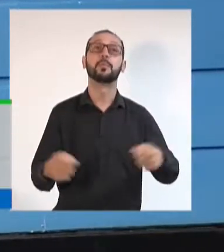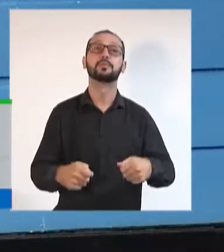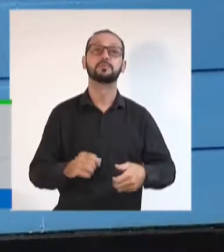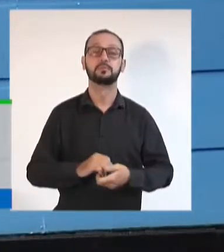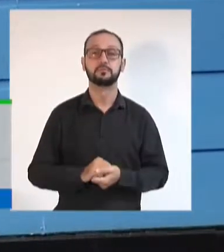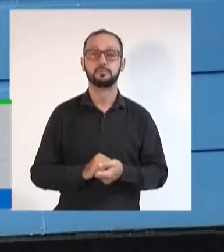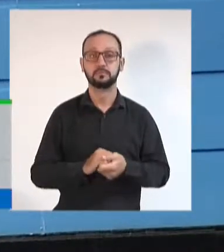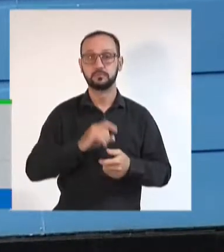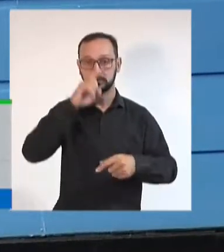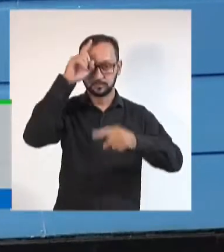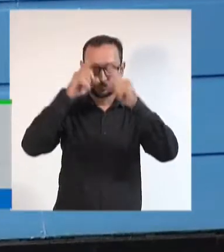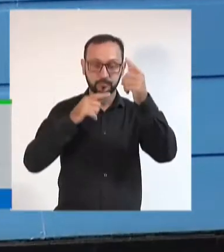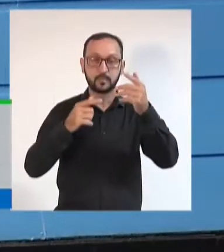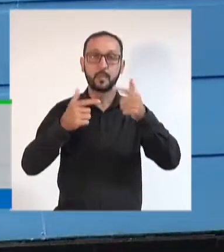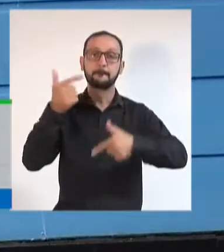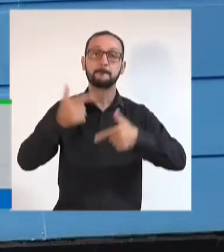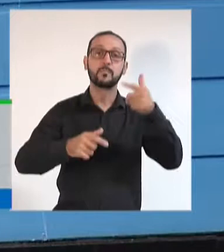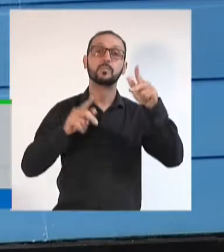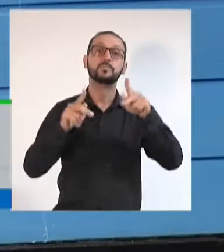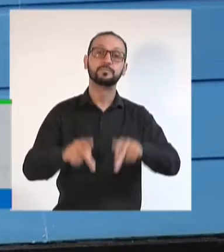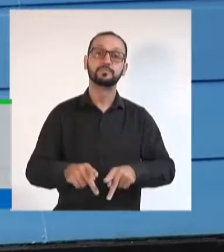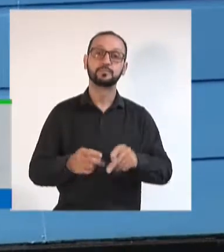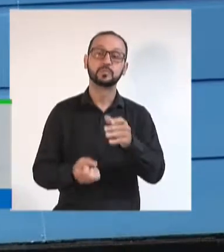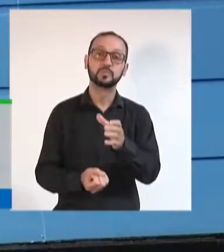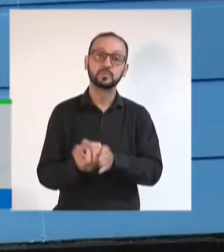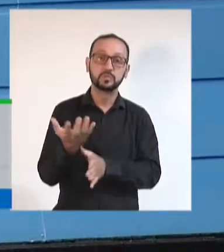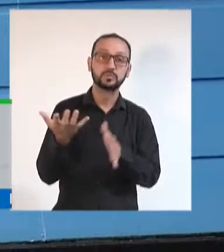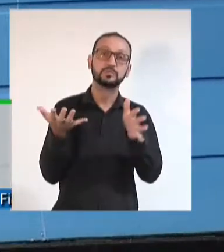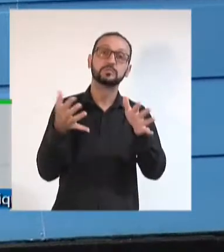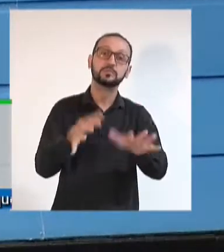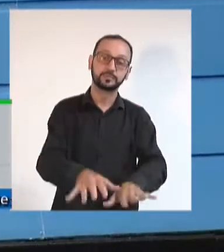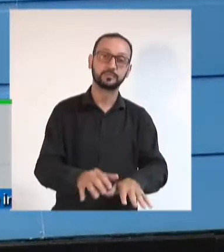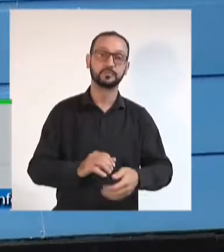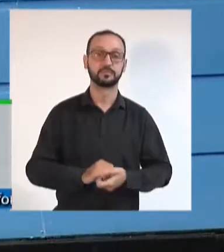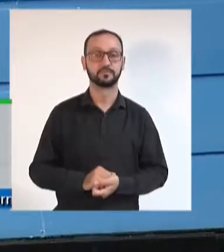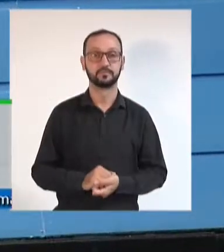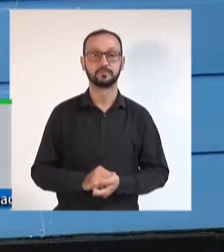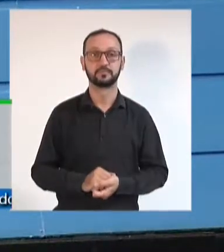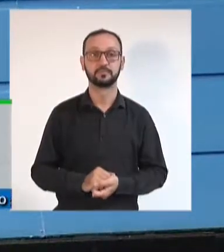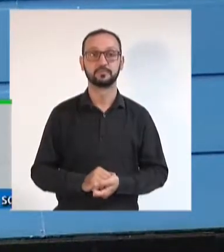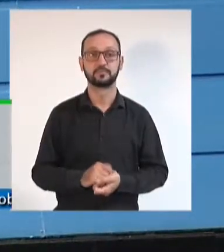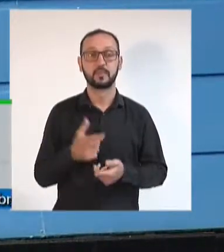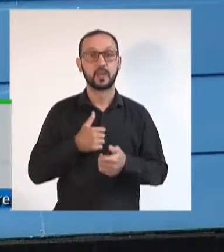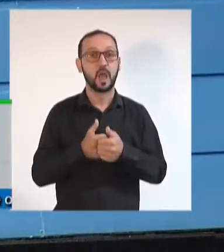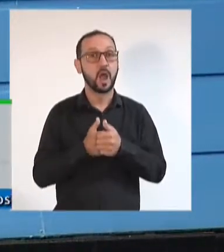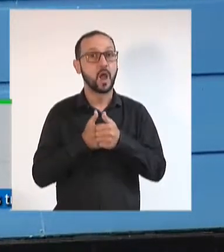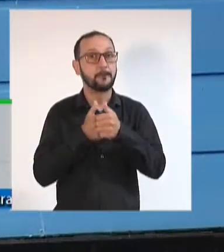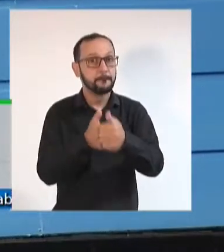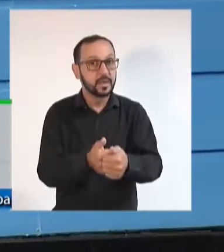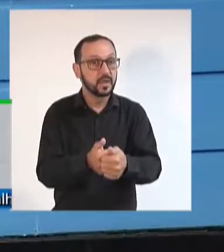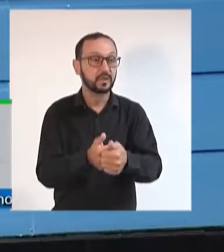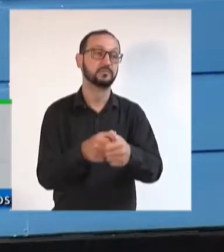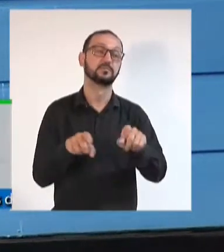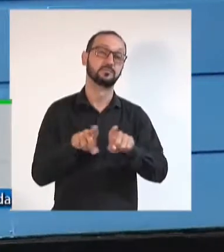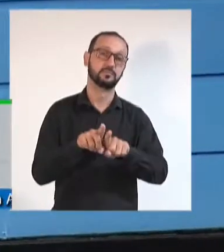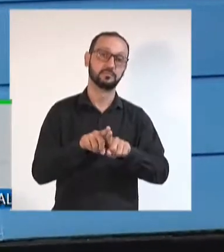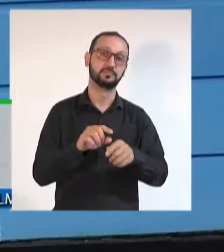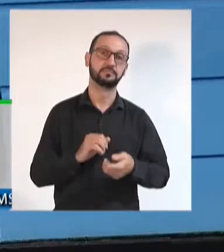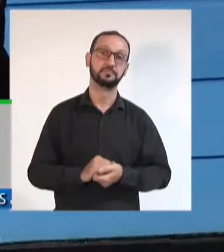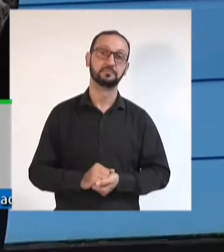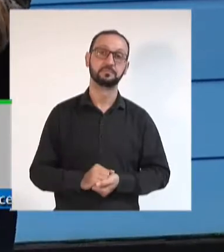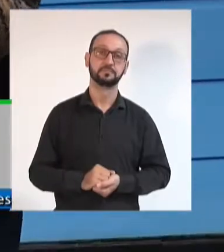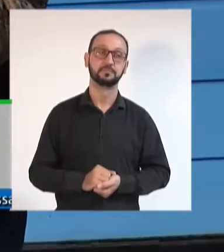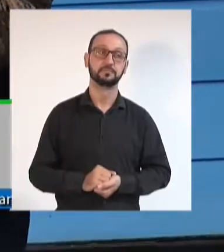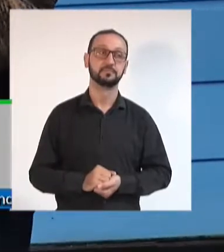essa, formular as políticas públicas, implementar as políticas públicas, acompanhar as políticas públicas.